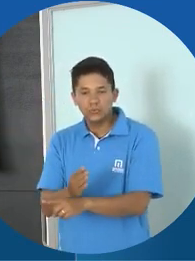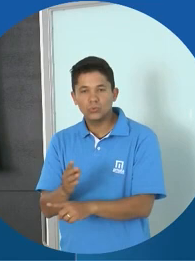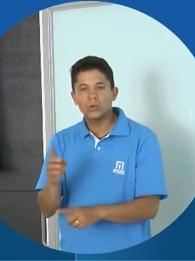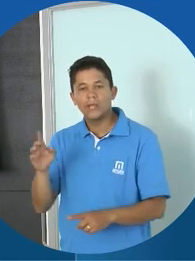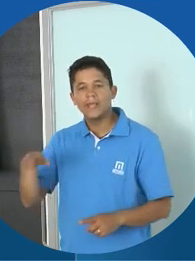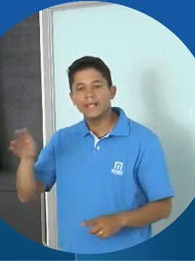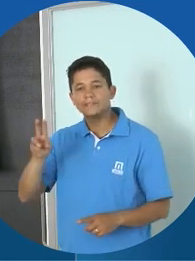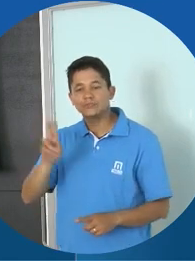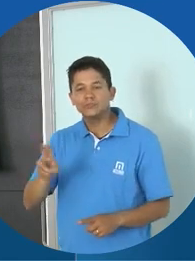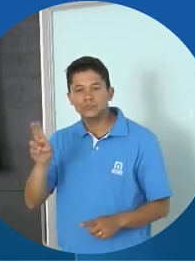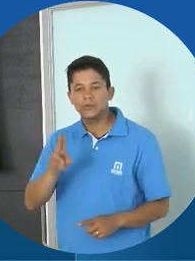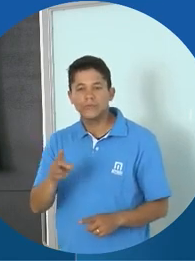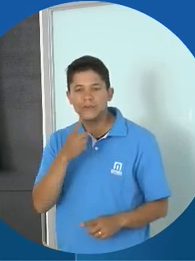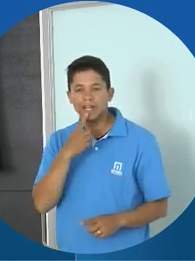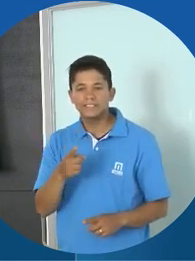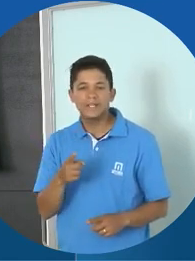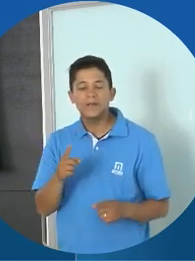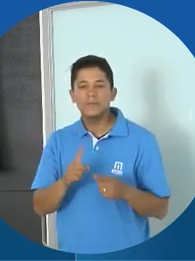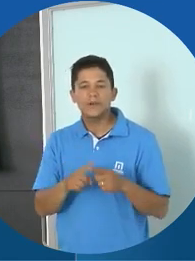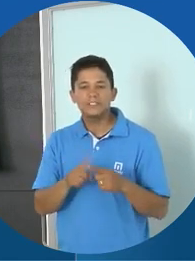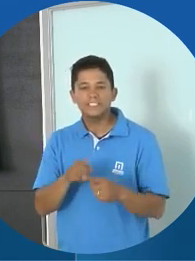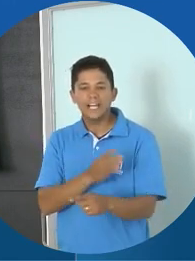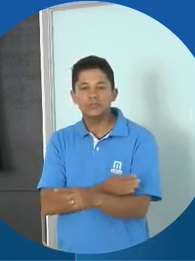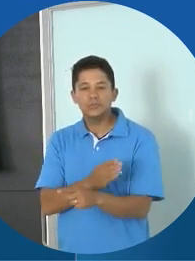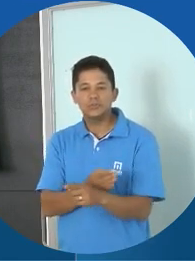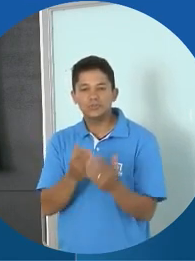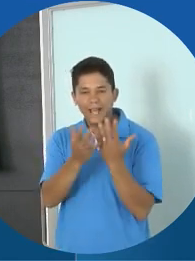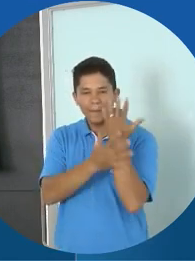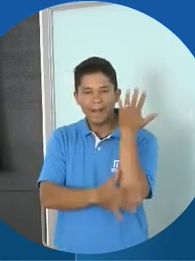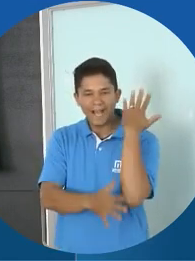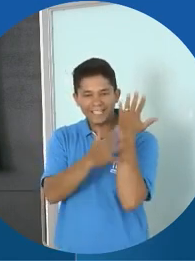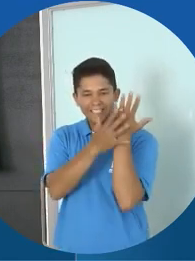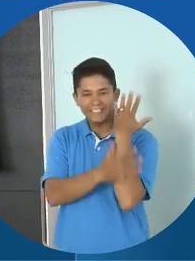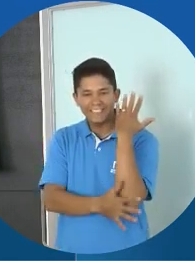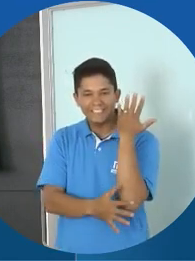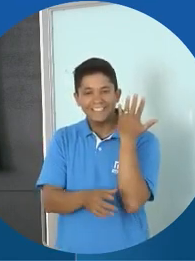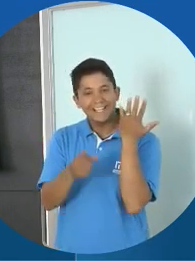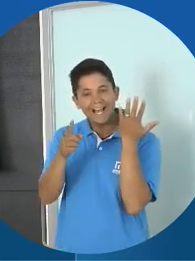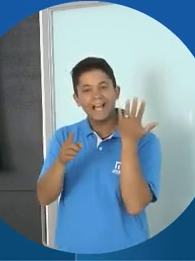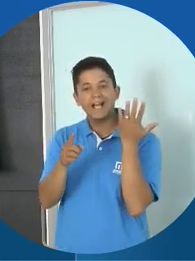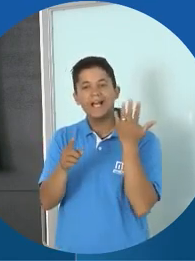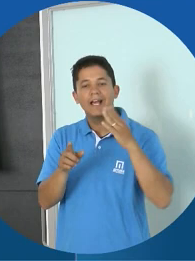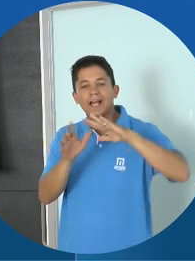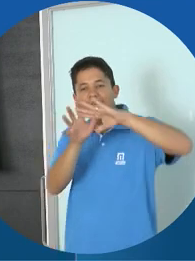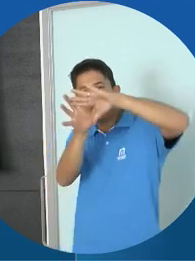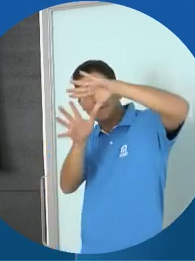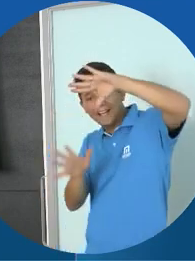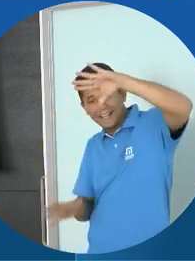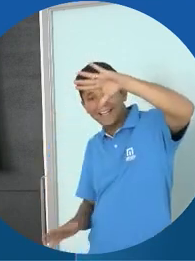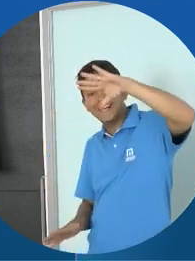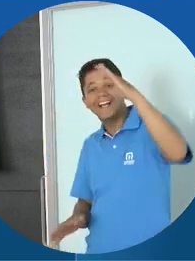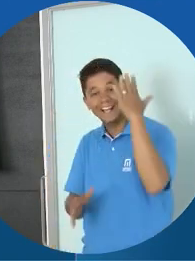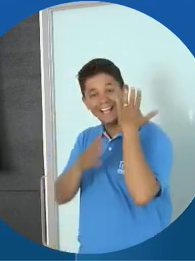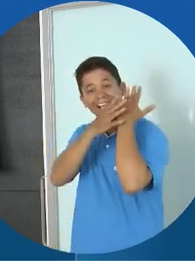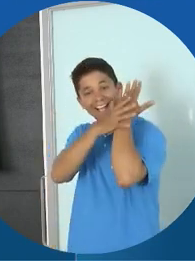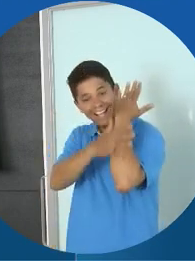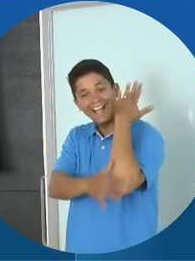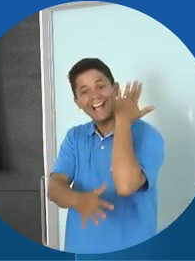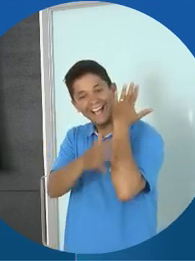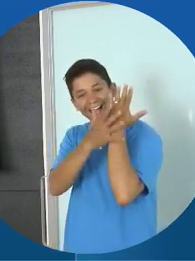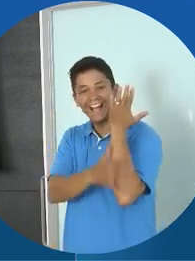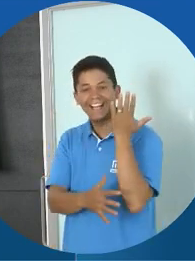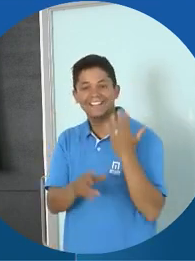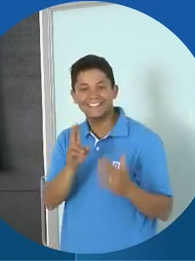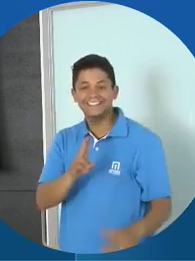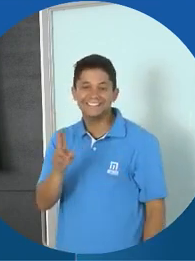dessa conversa, desses conceitos aí, de formas gerais, das resinas, da interação